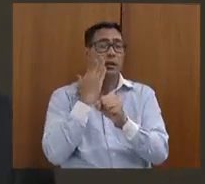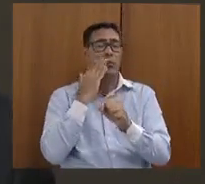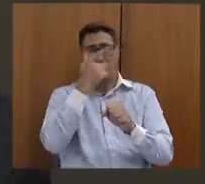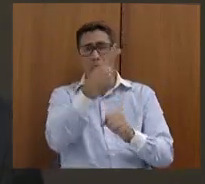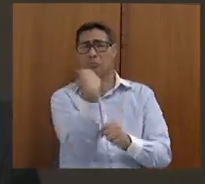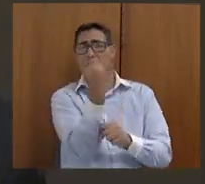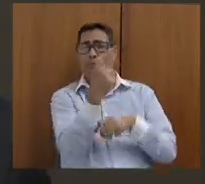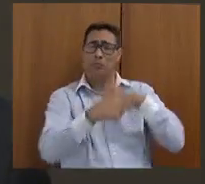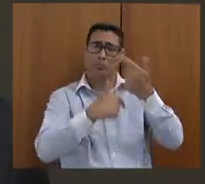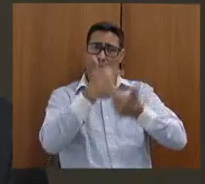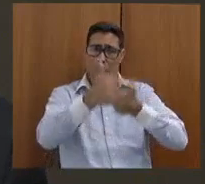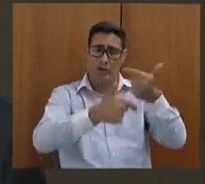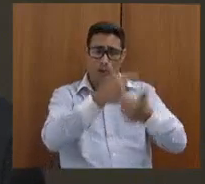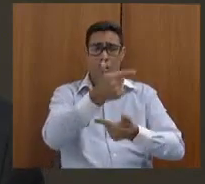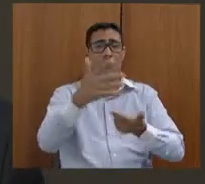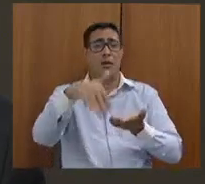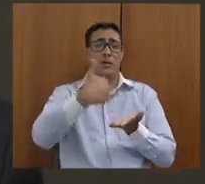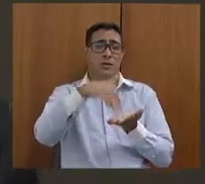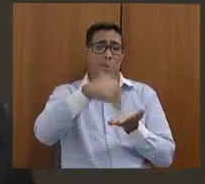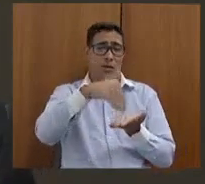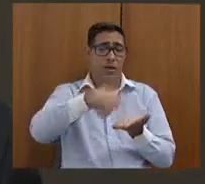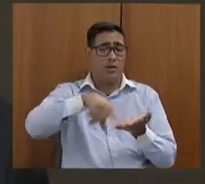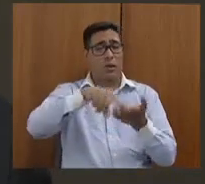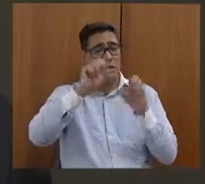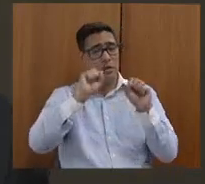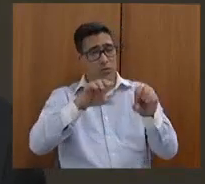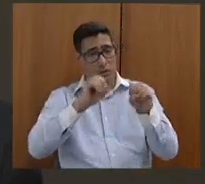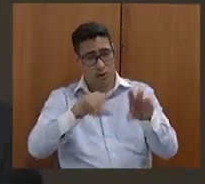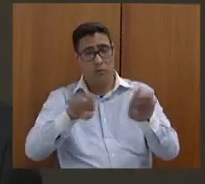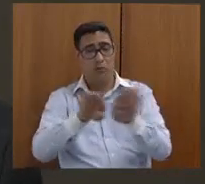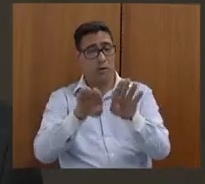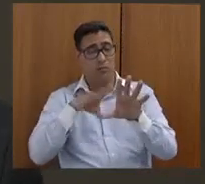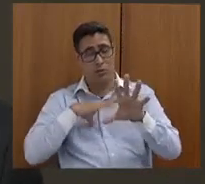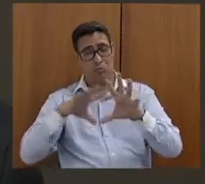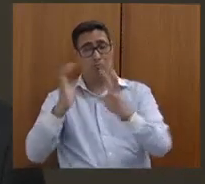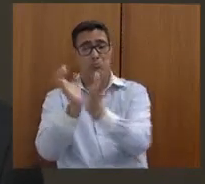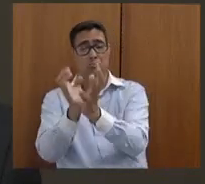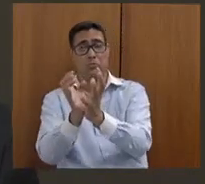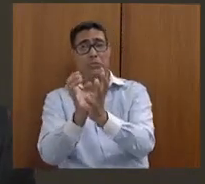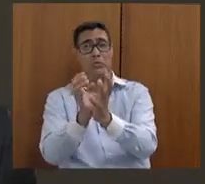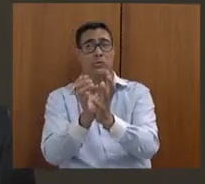trabalham na Secretaria de Educação inclusive os comissionados